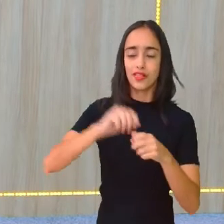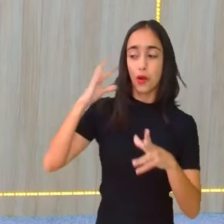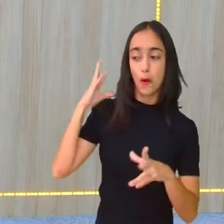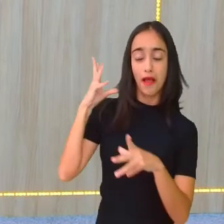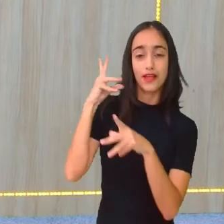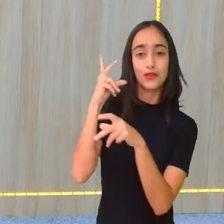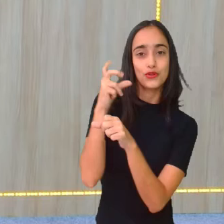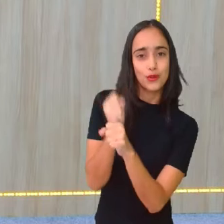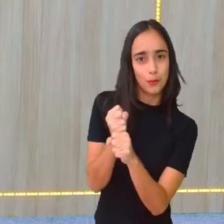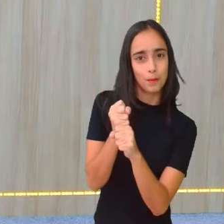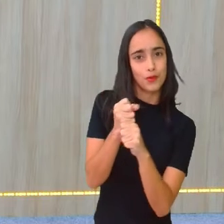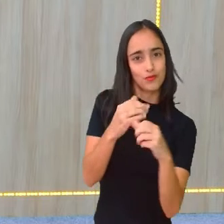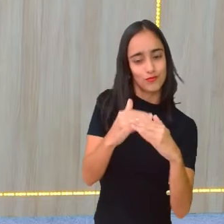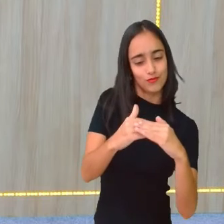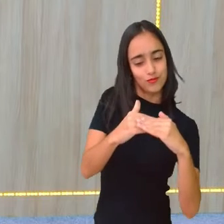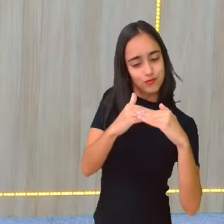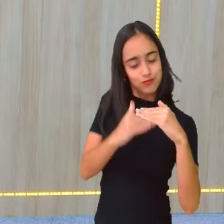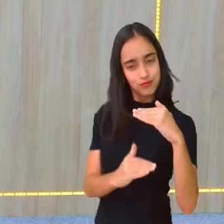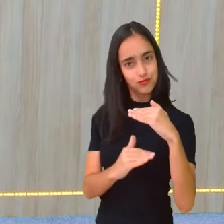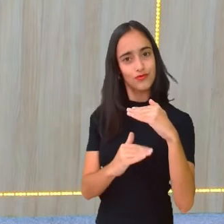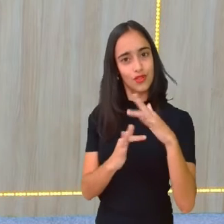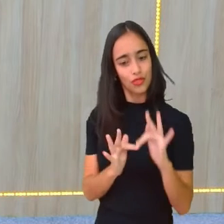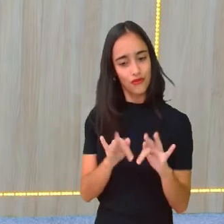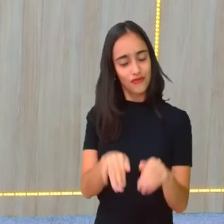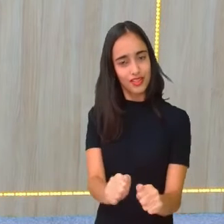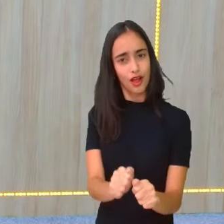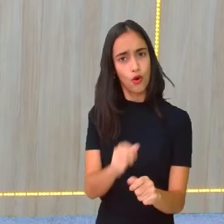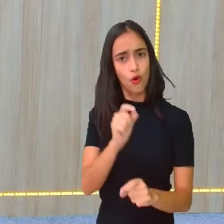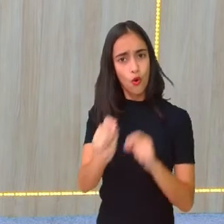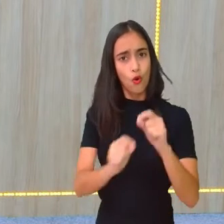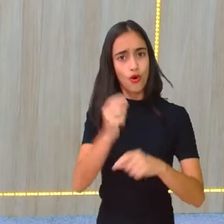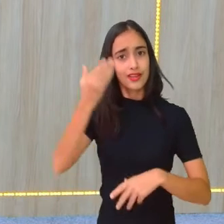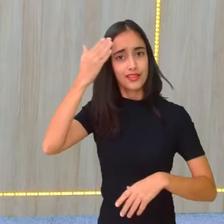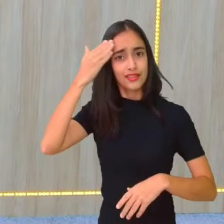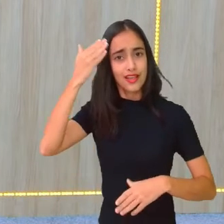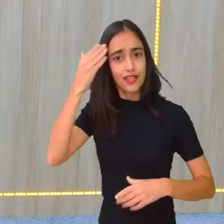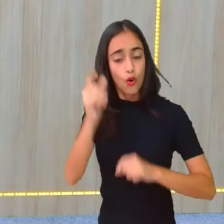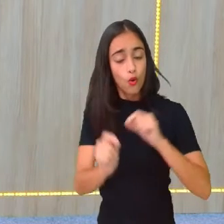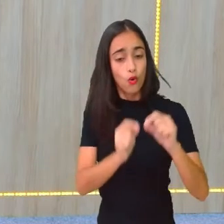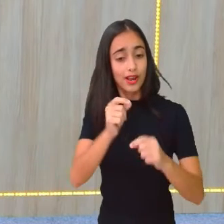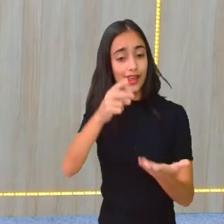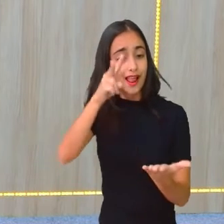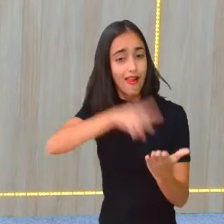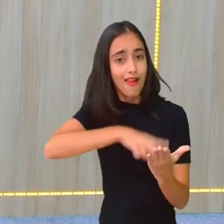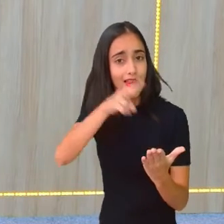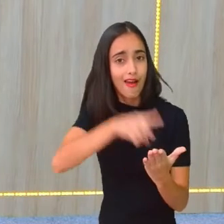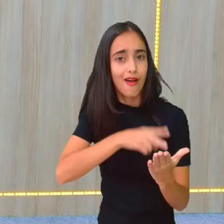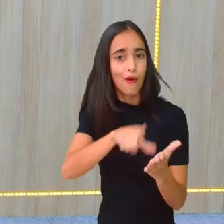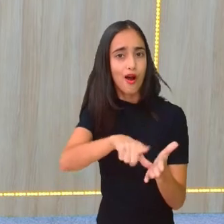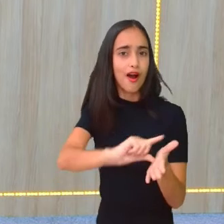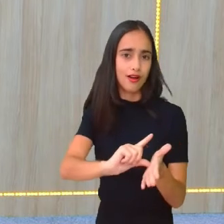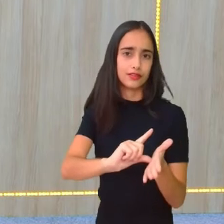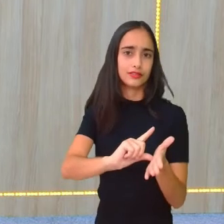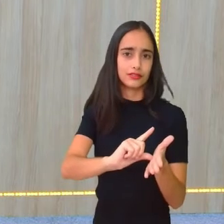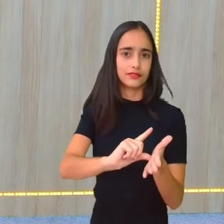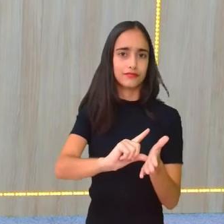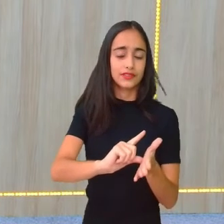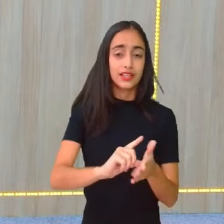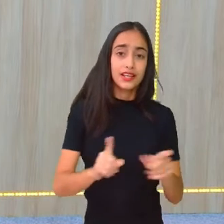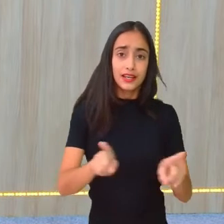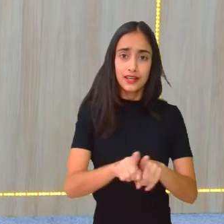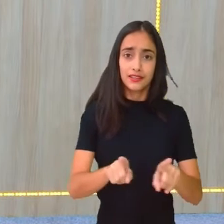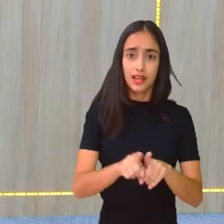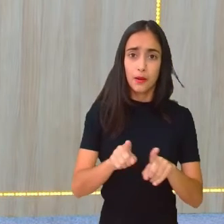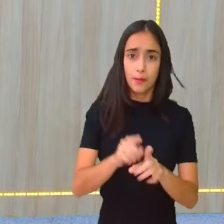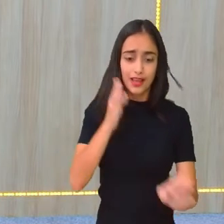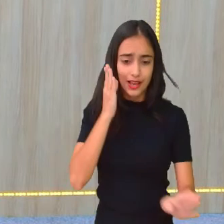aquela síntese, né, daquilo que foi lido, para ajudar a gente a entender e acessar mais rapidamente aquele